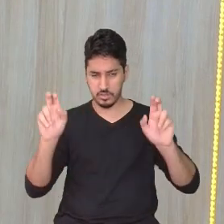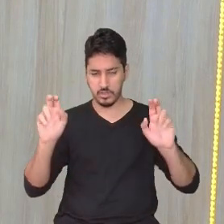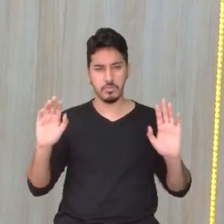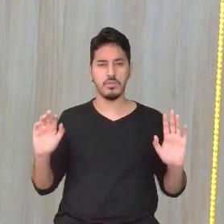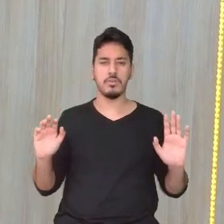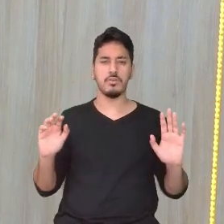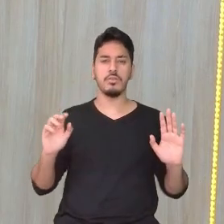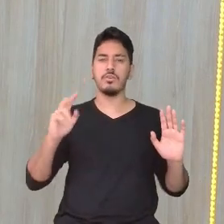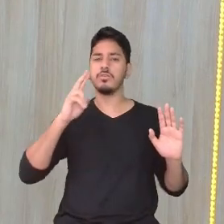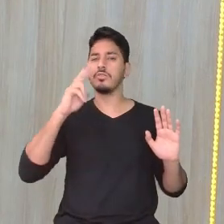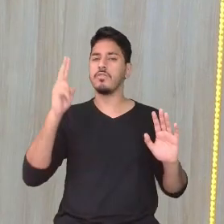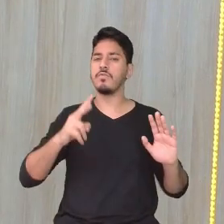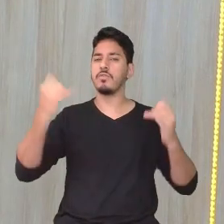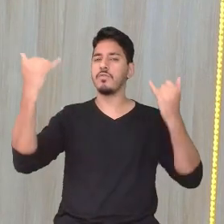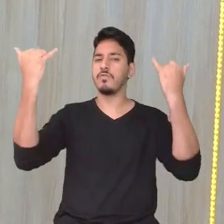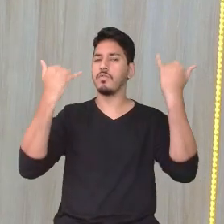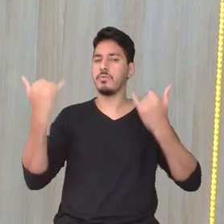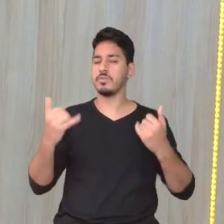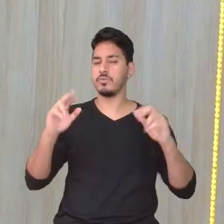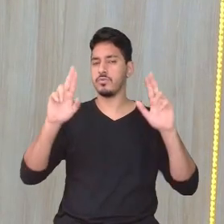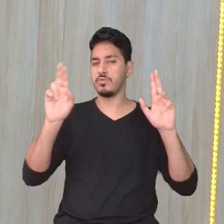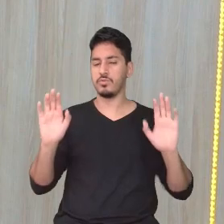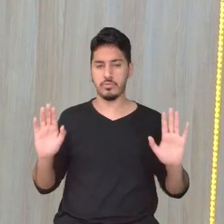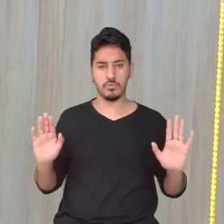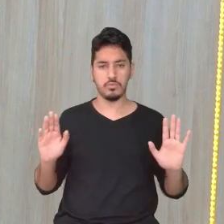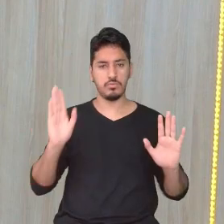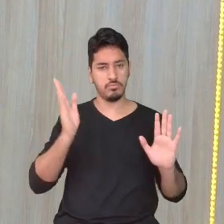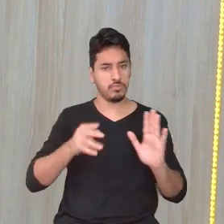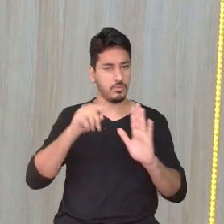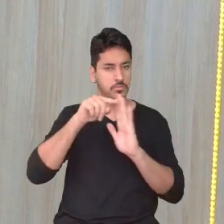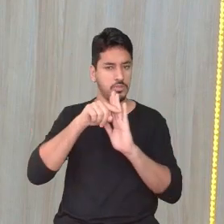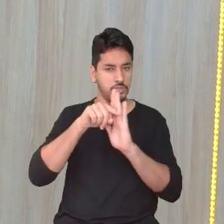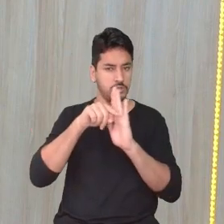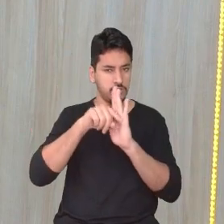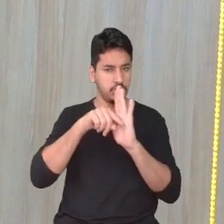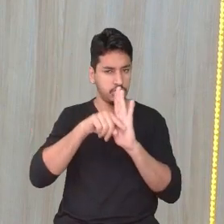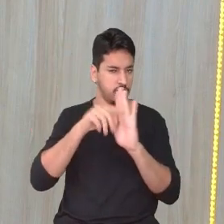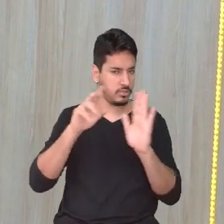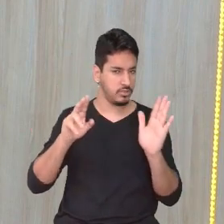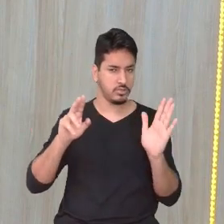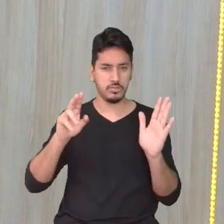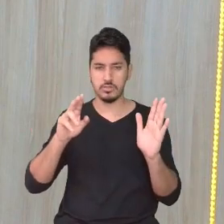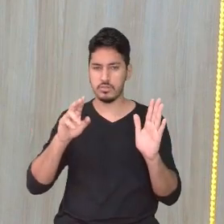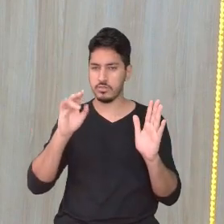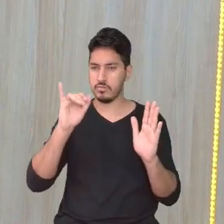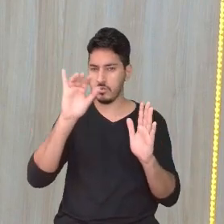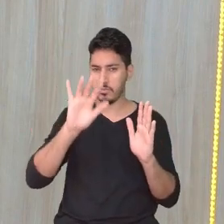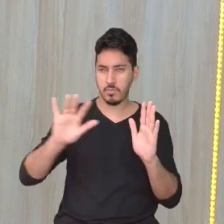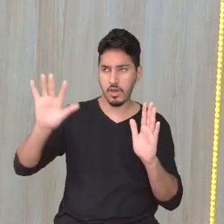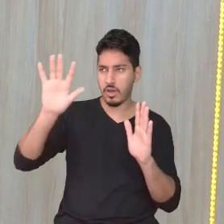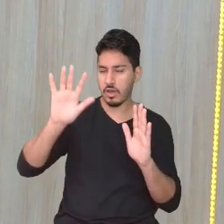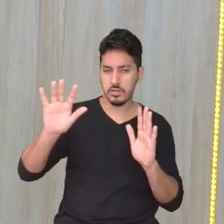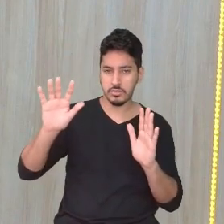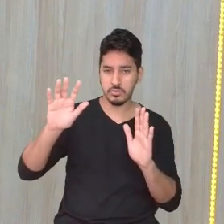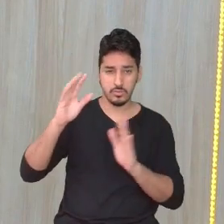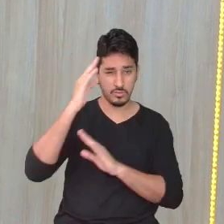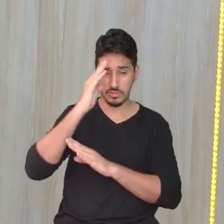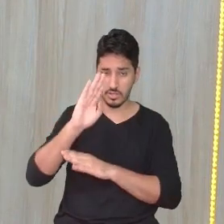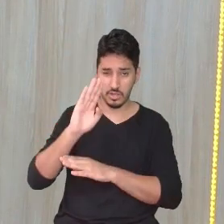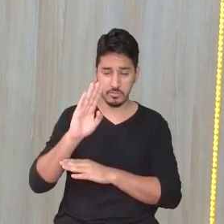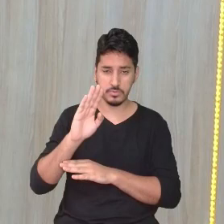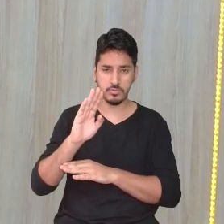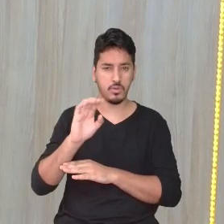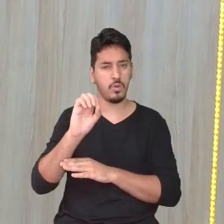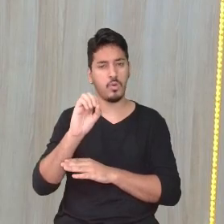Você já viu informações sobre ele? Já fez alguma pesquisa a respeito? Viu o símbolo dele? Se você não sabe nada disso